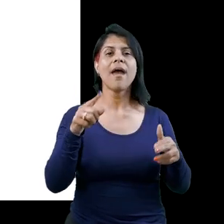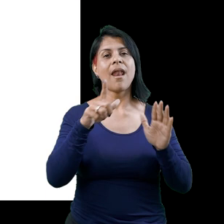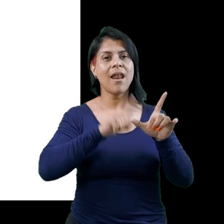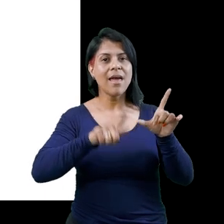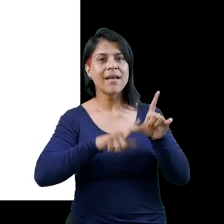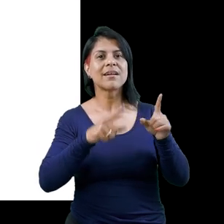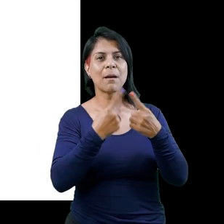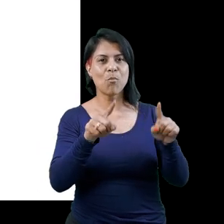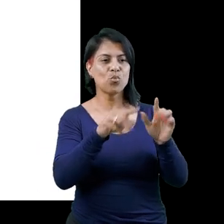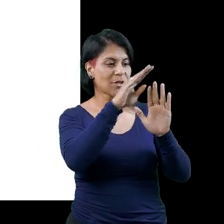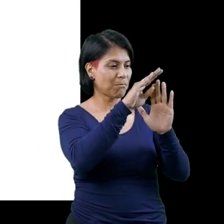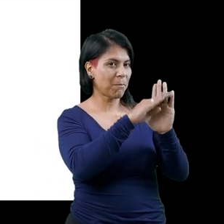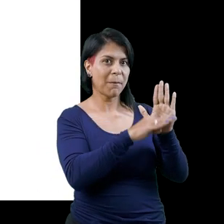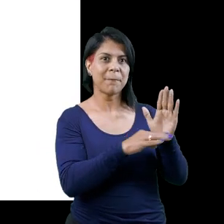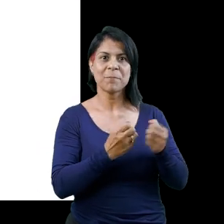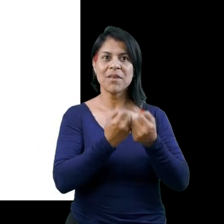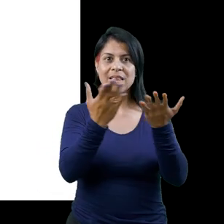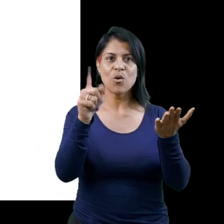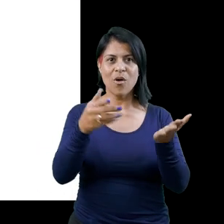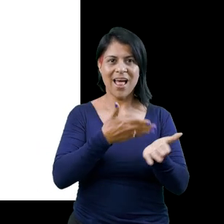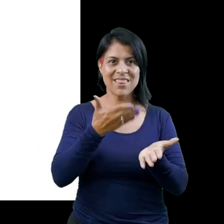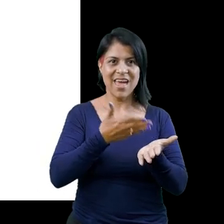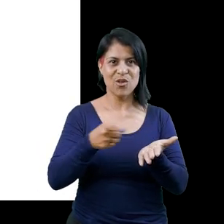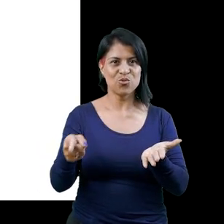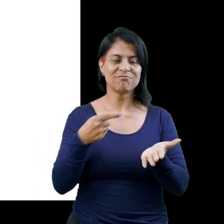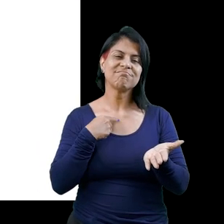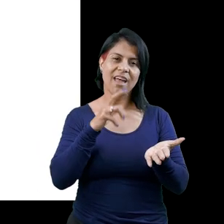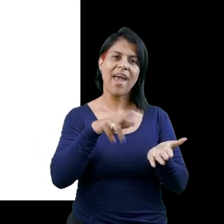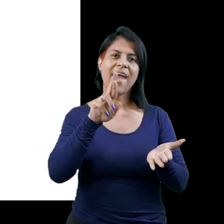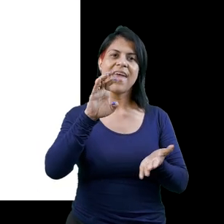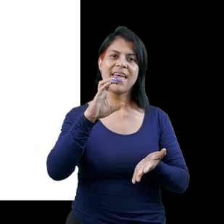músicas. E aí ela disponibilizou esse caderno de receitas.